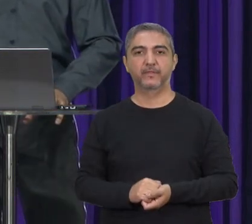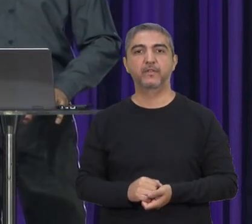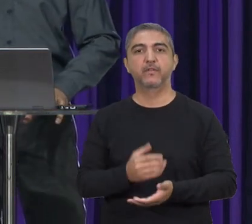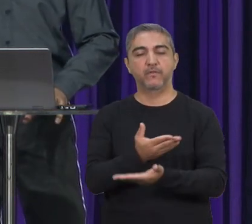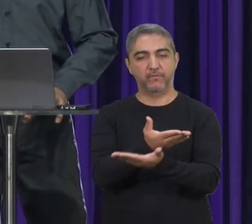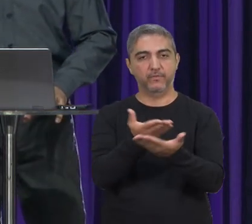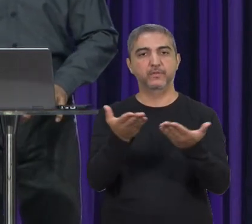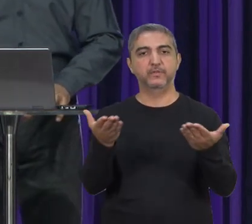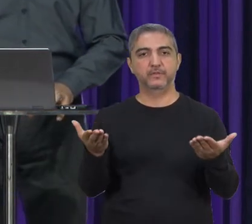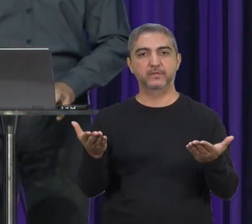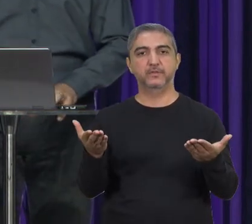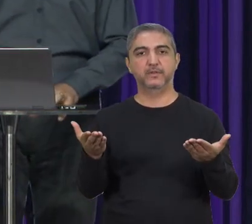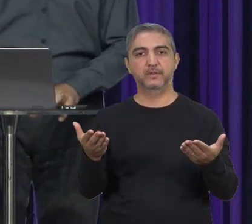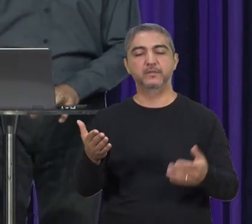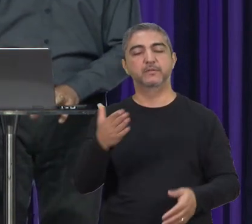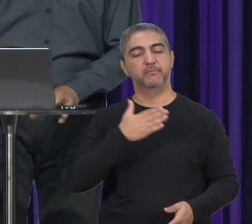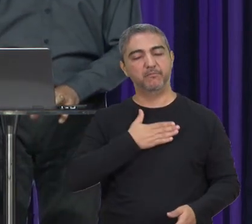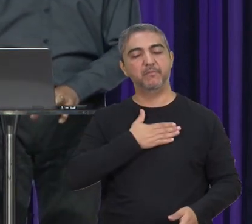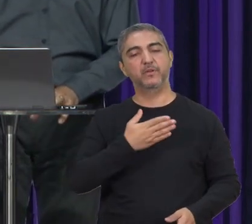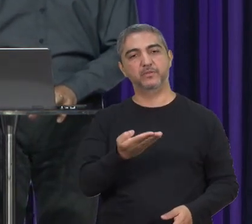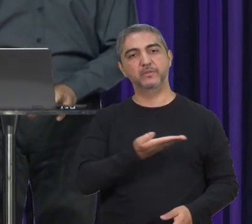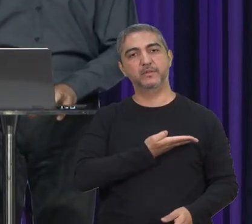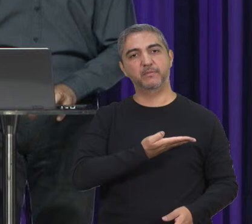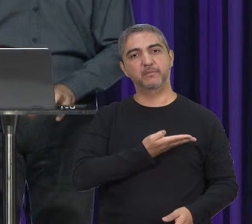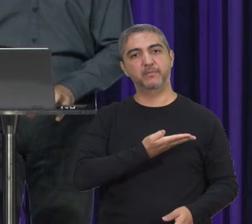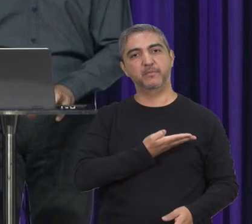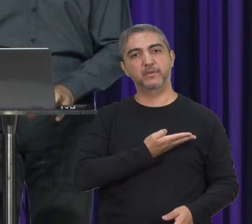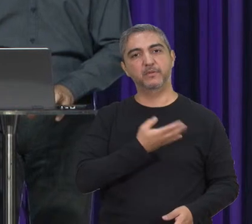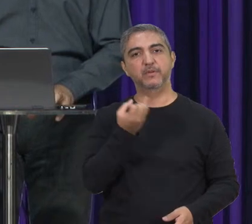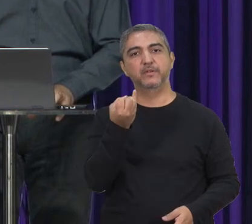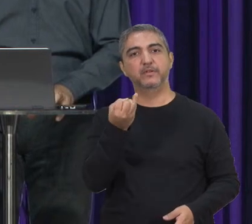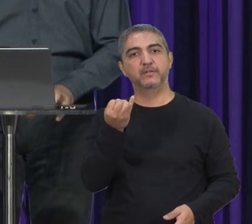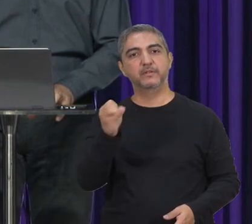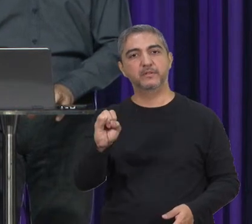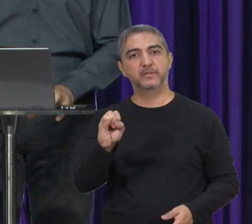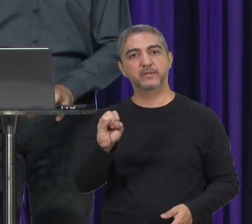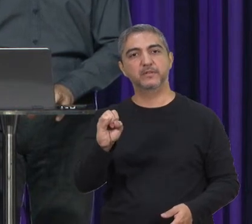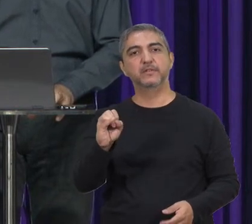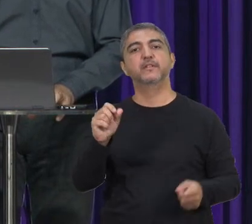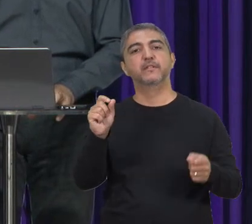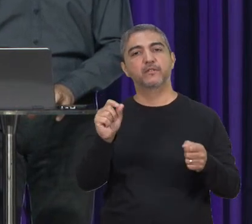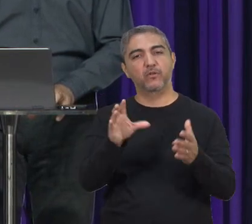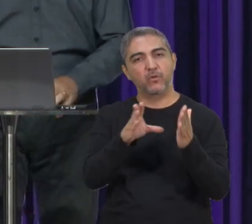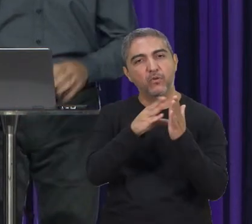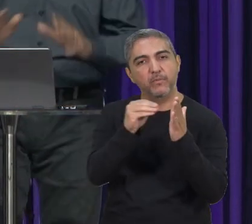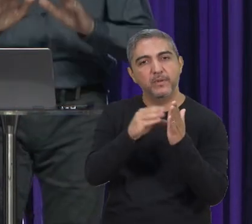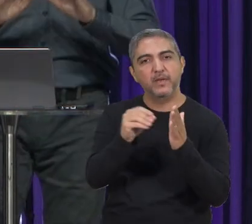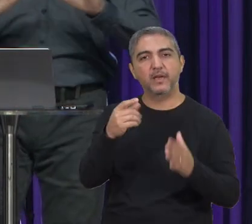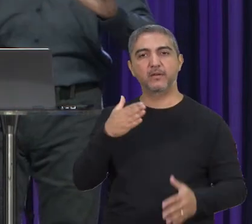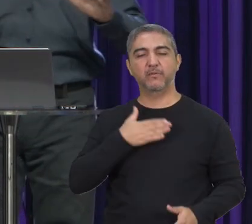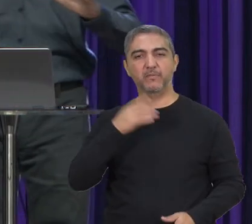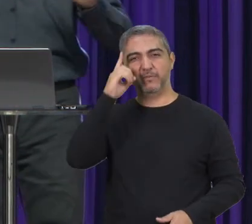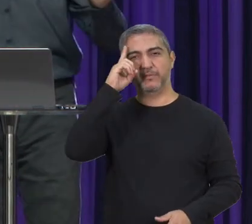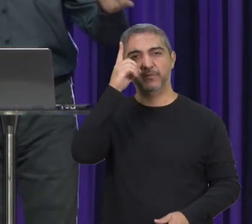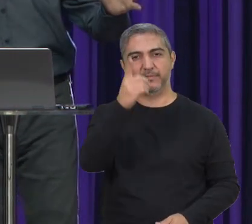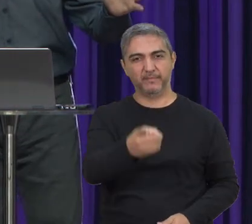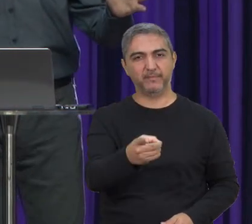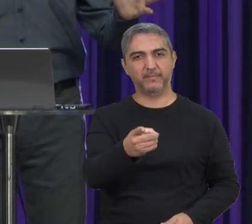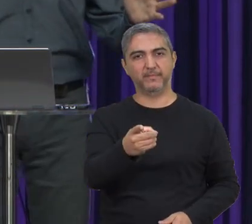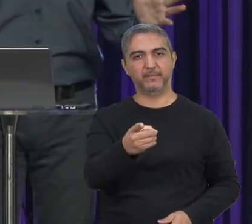Vocês serão meus amigos se fizerem o que eu ordeno. Já não os chamo